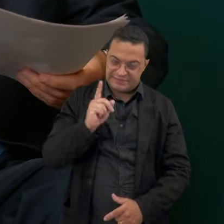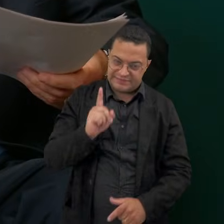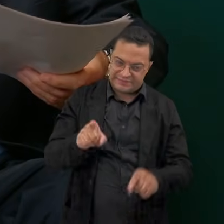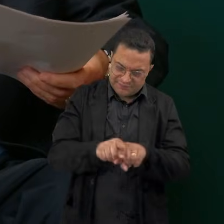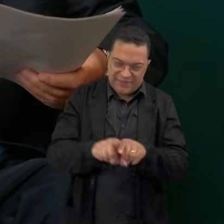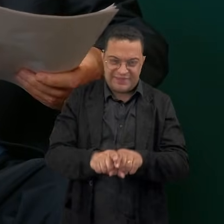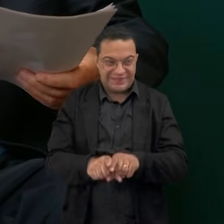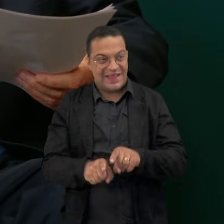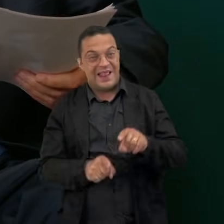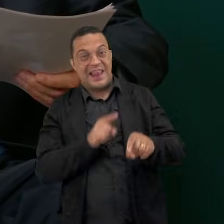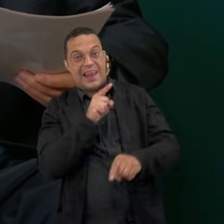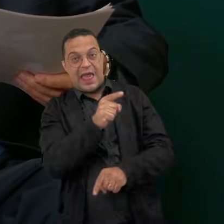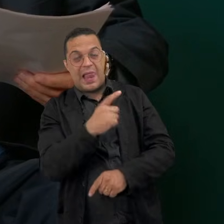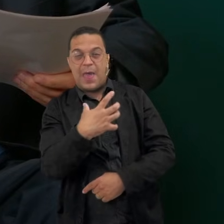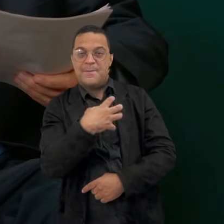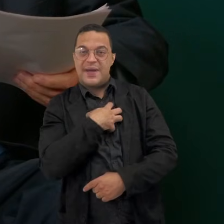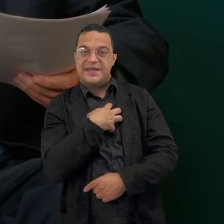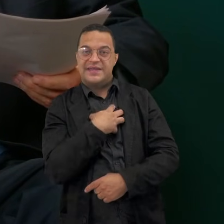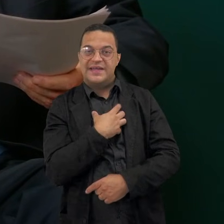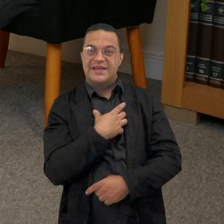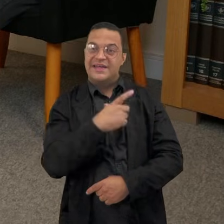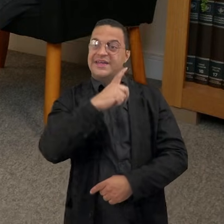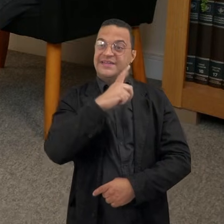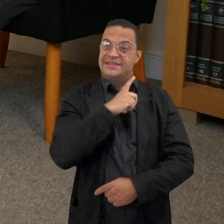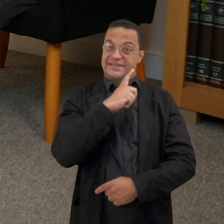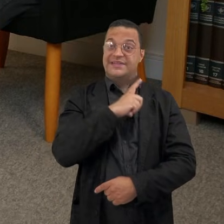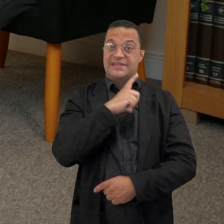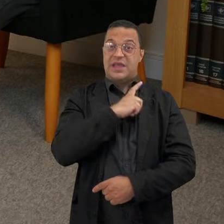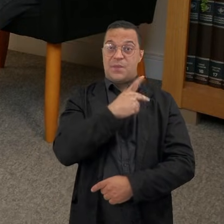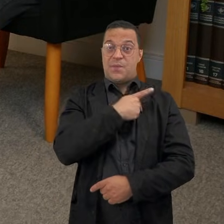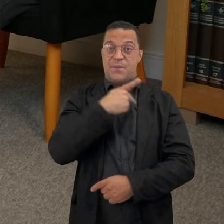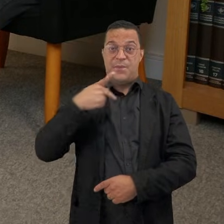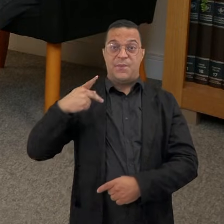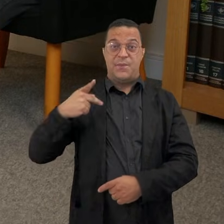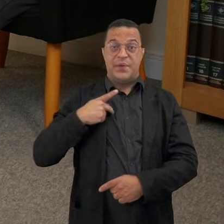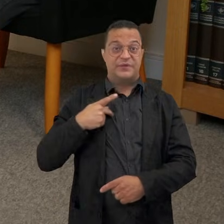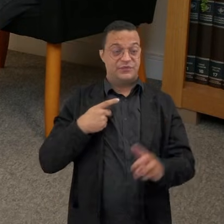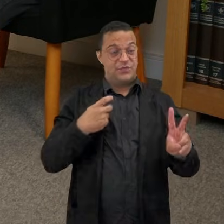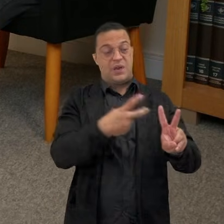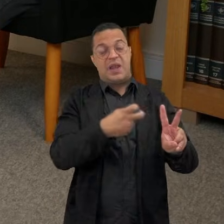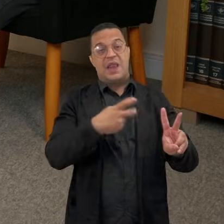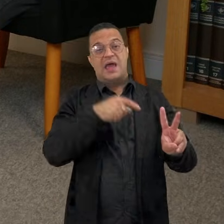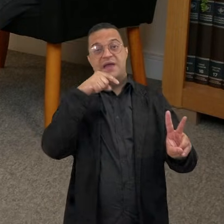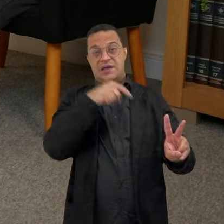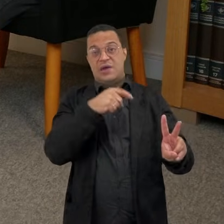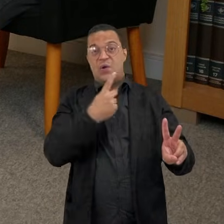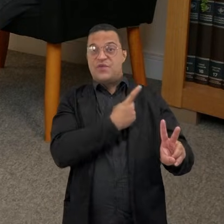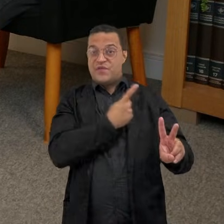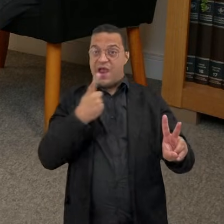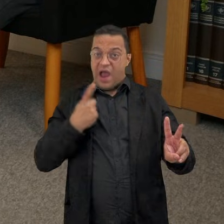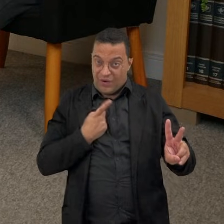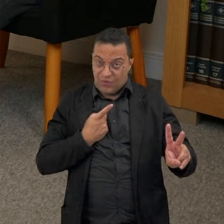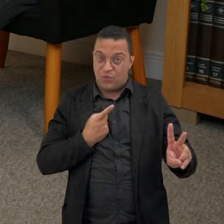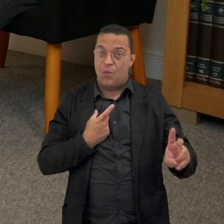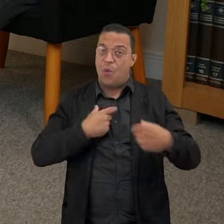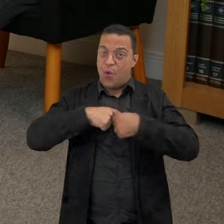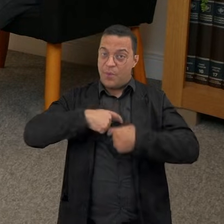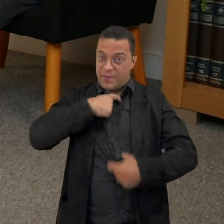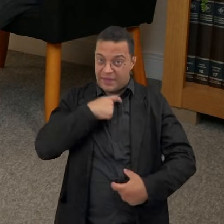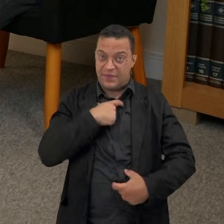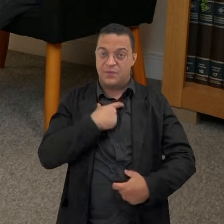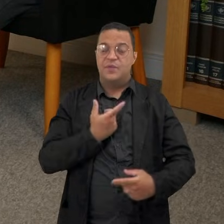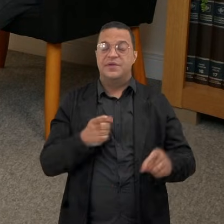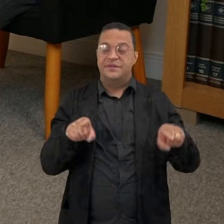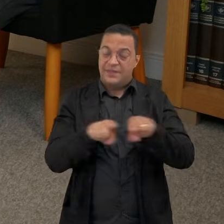Tem até Entre os índios temos... Diz que o diácono lá na tribo, lá na Bahia,